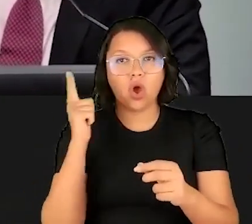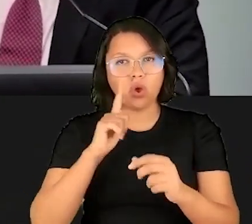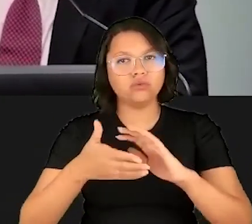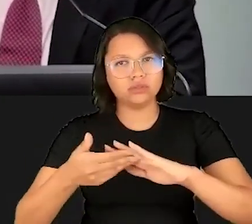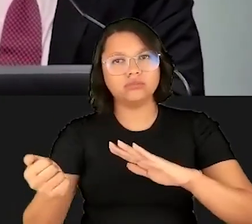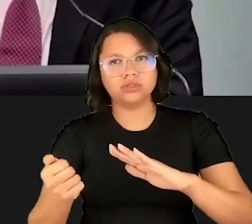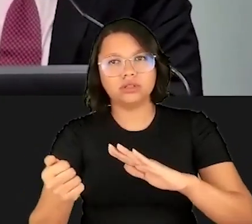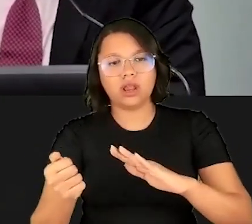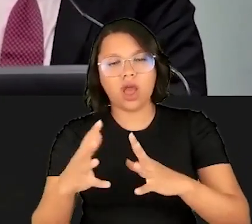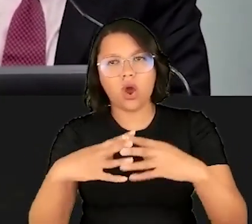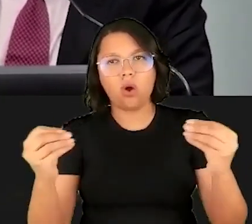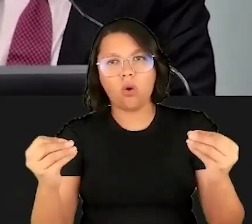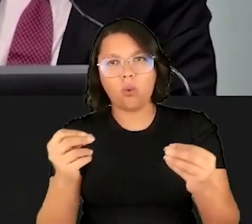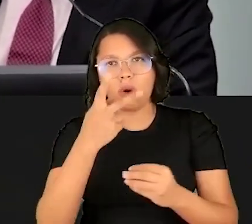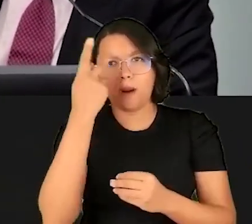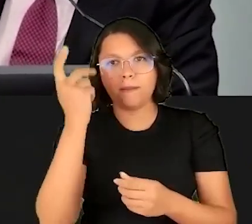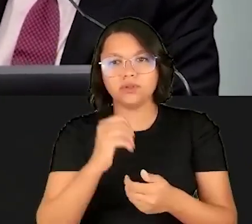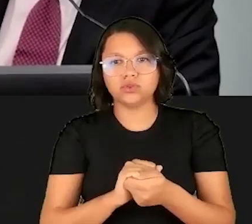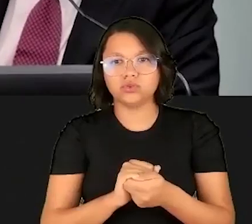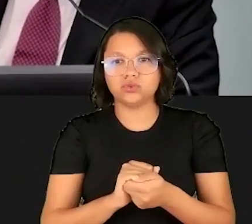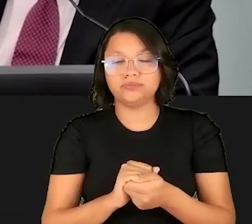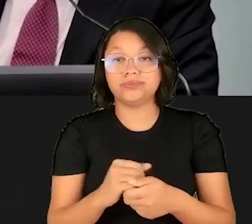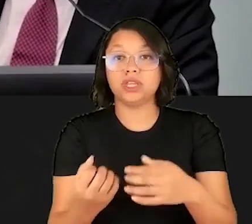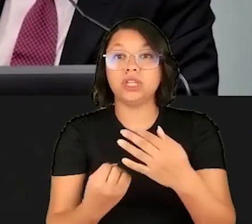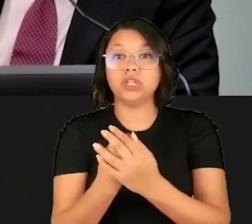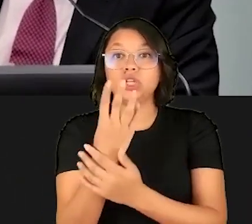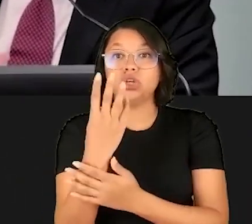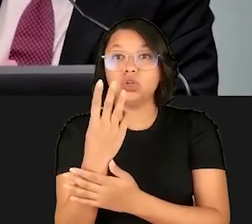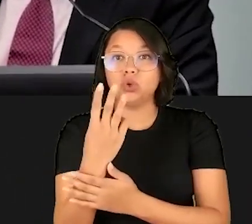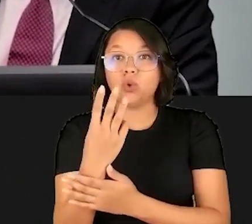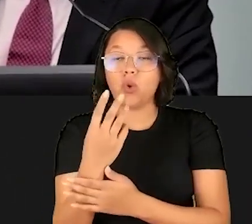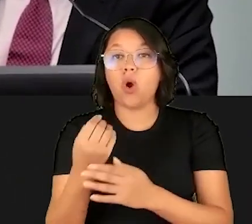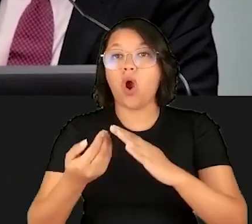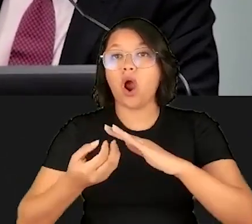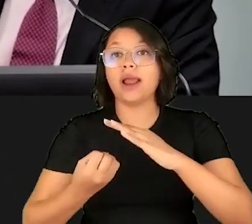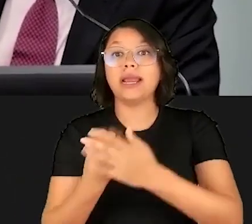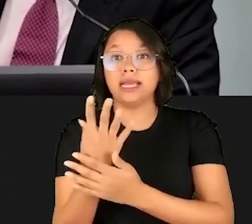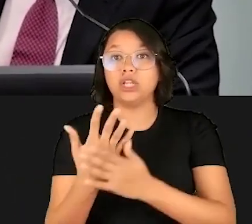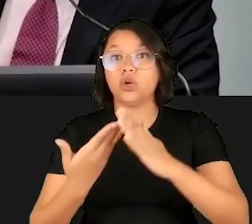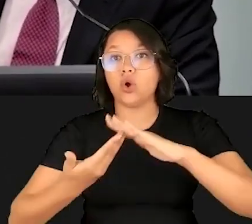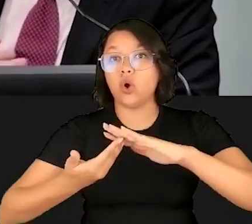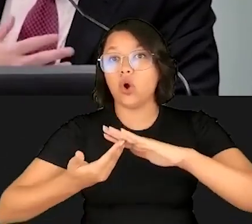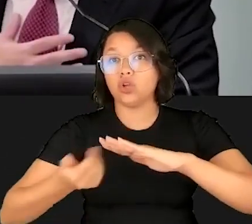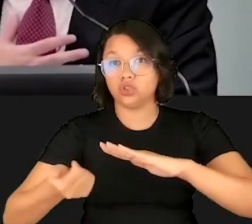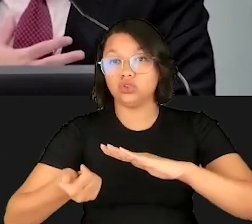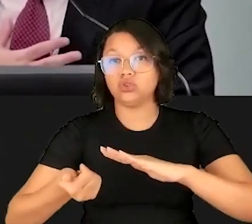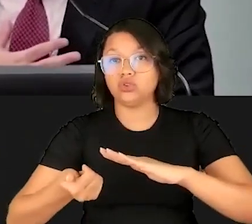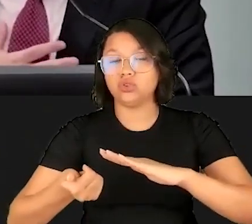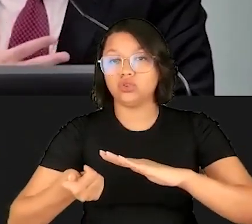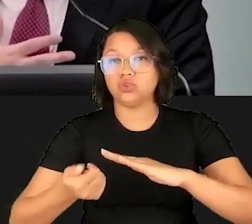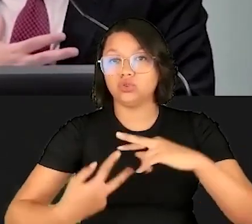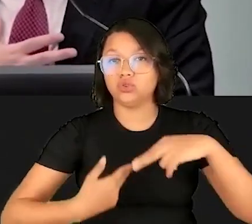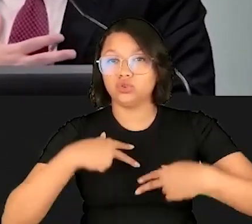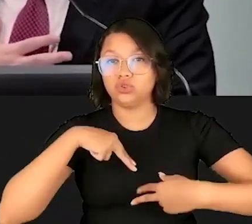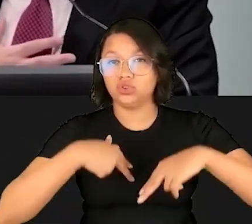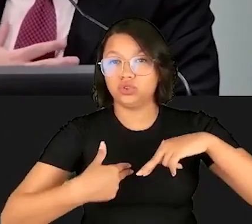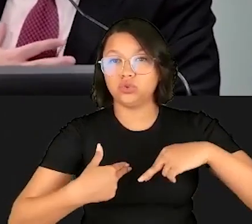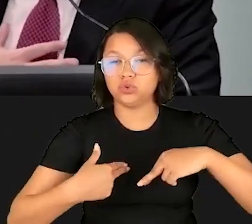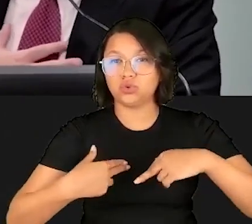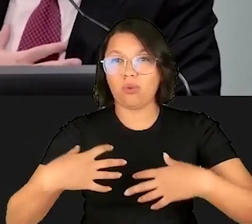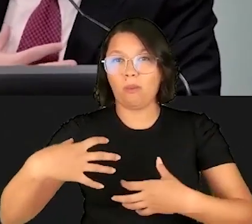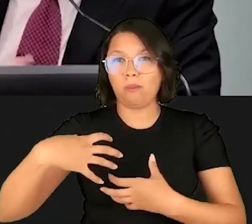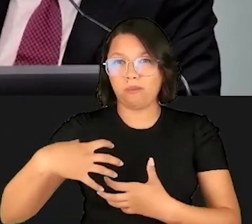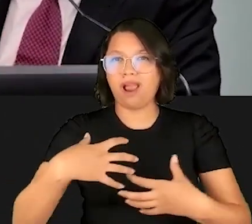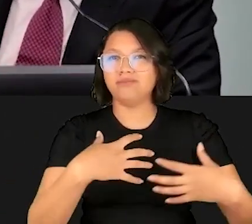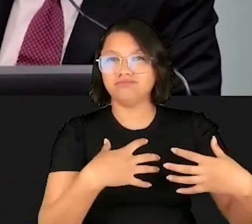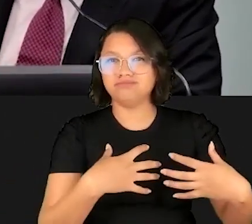inventou essa cirurgia, mastectomia radical de Halsted. Graças a Deus, ninguém mais faz essa mastectomia, porque eu vi pacientes. Eu ainda, na minha